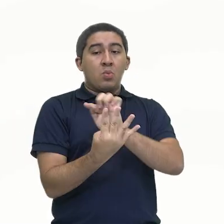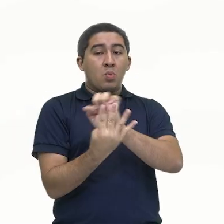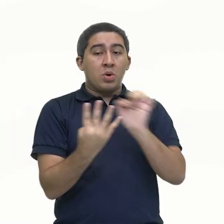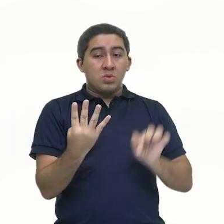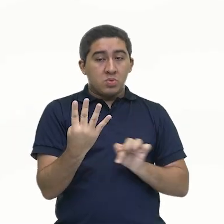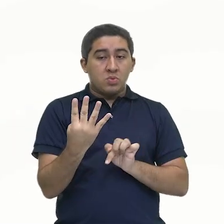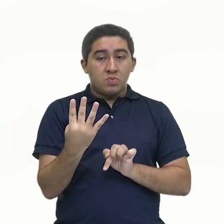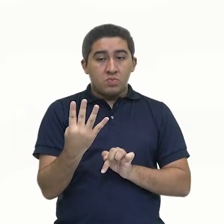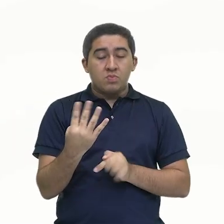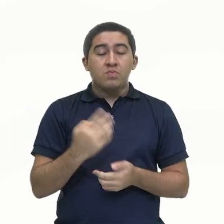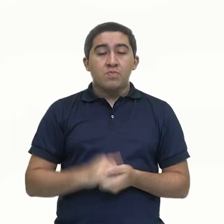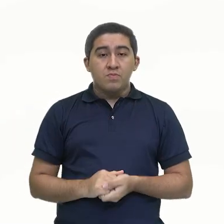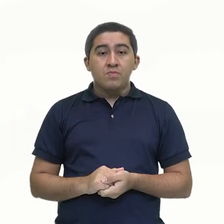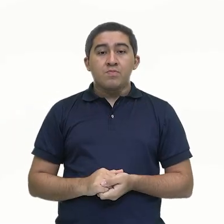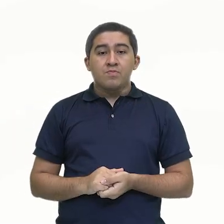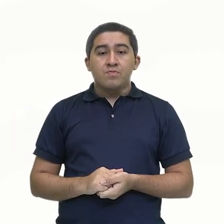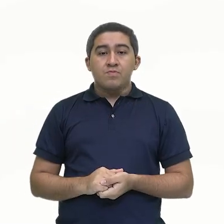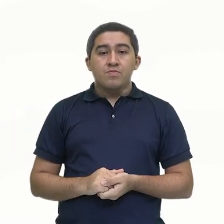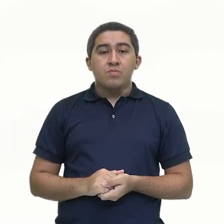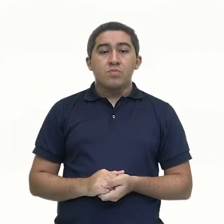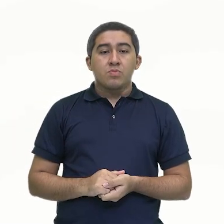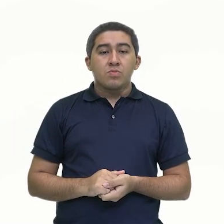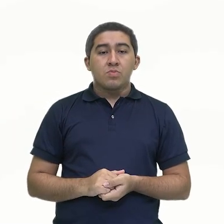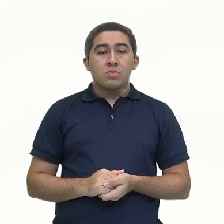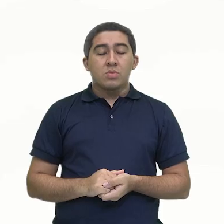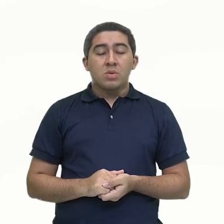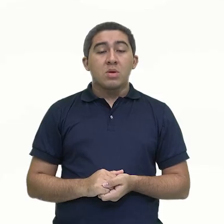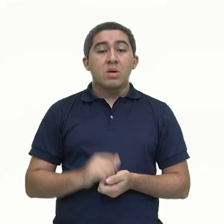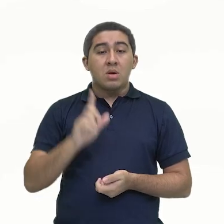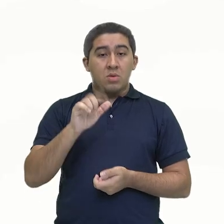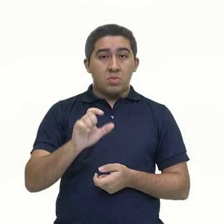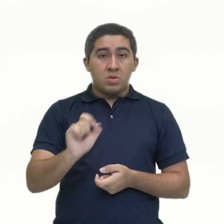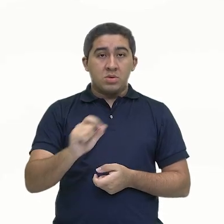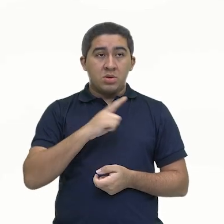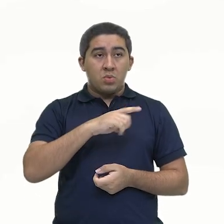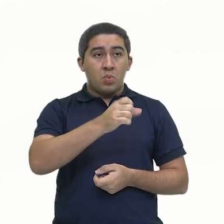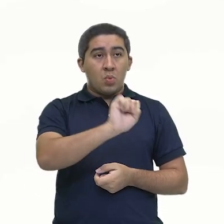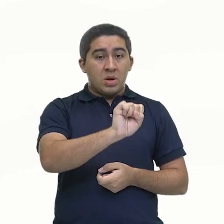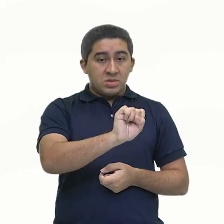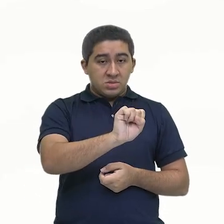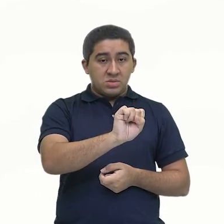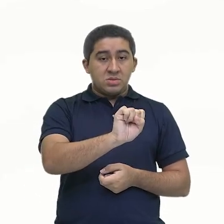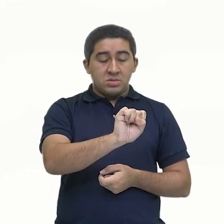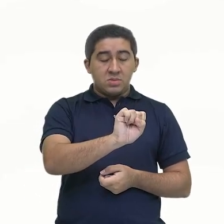de energia, como se fossem 4 quartinhos. O nível S, o